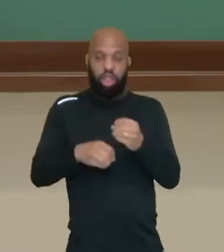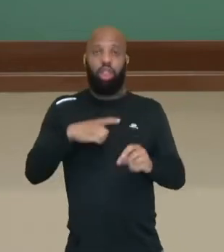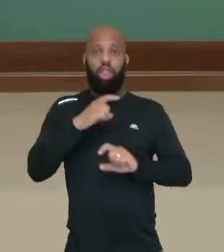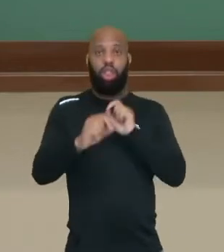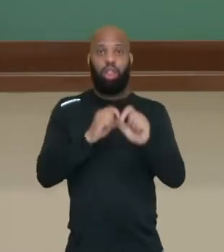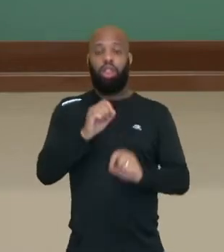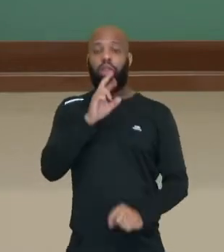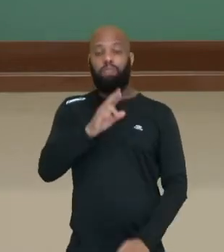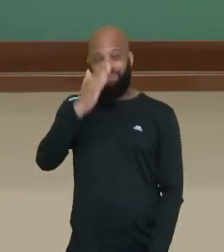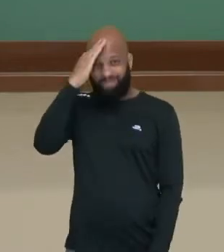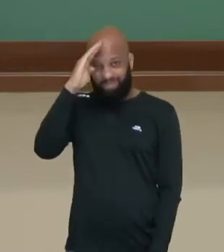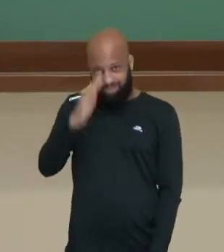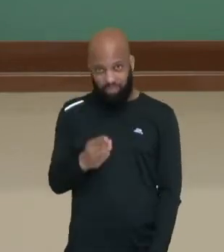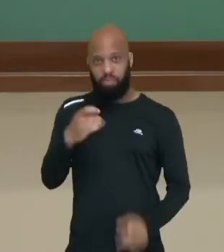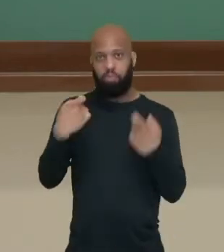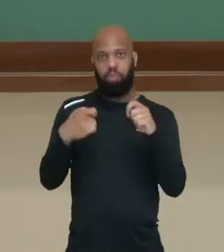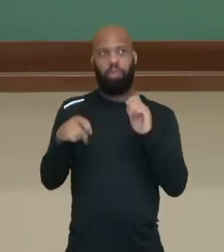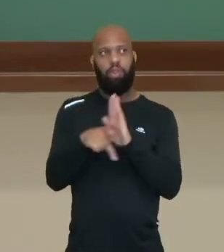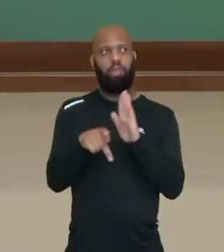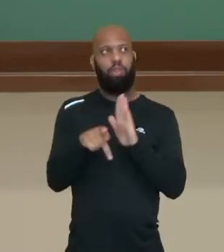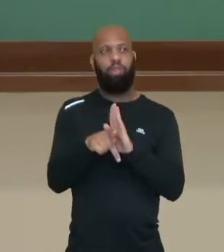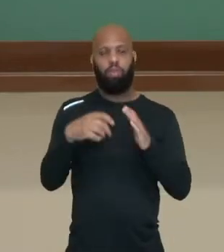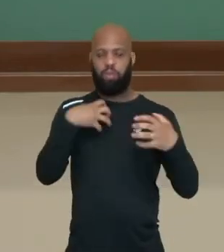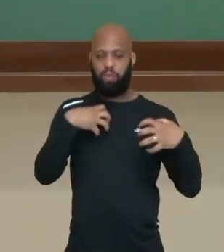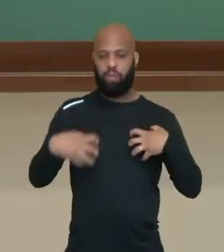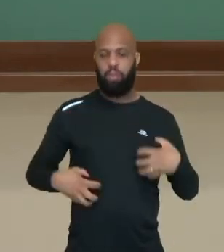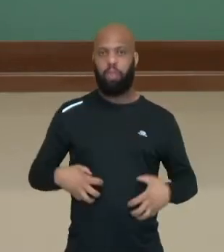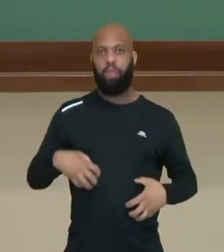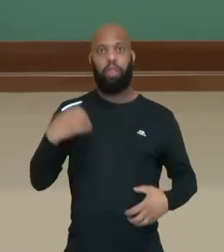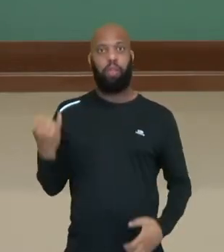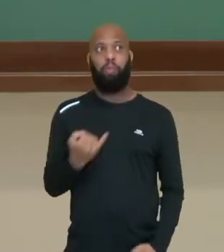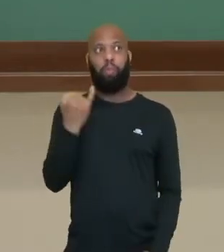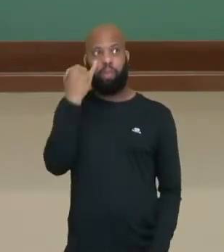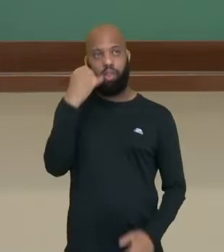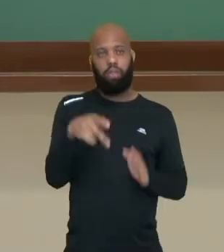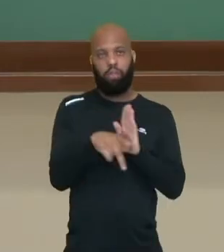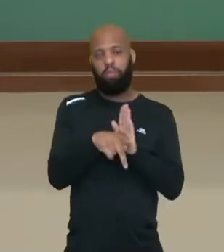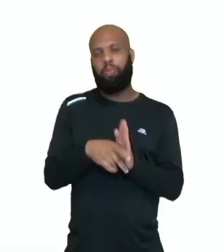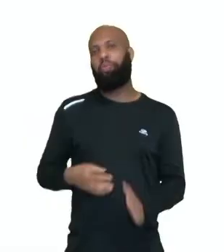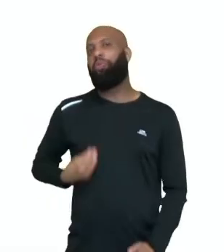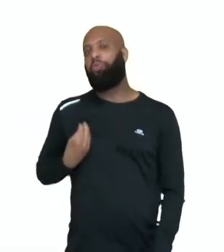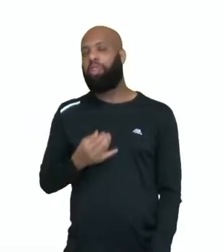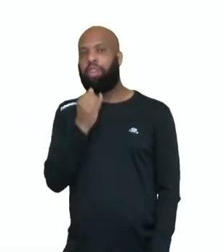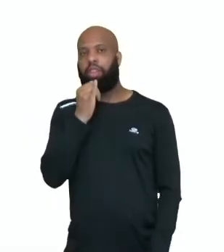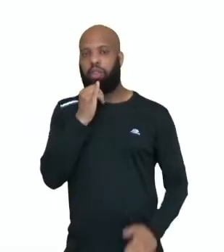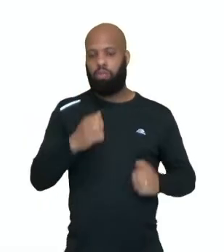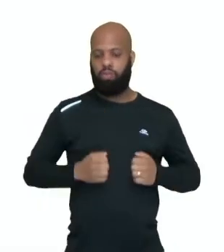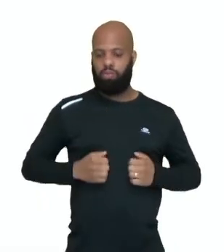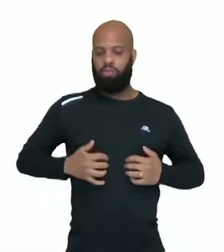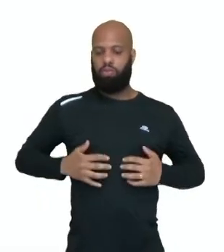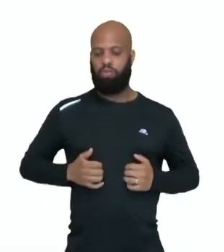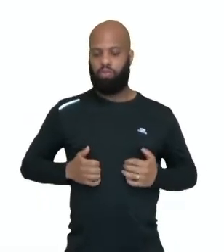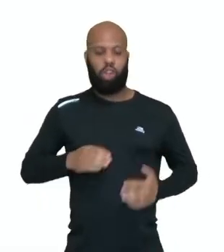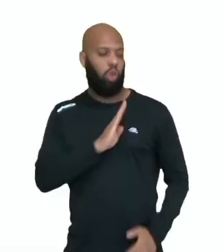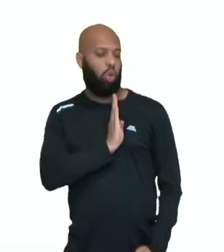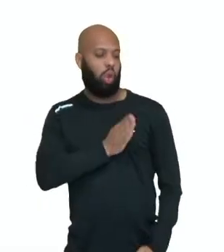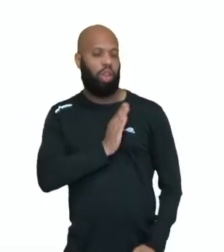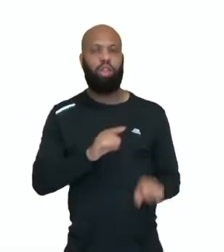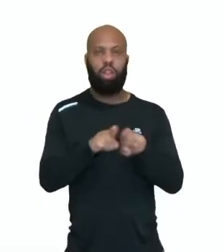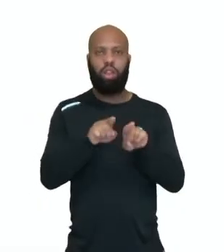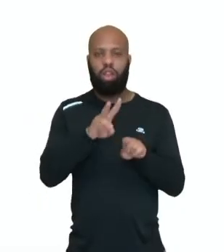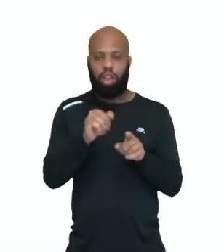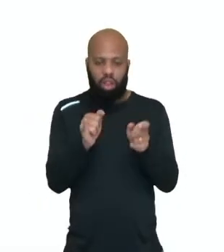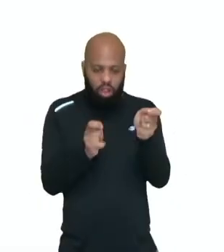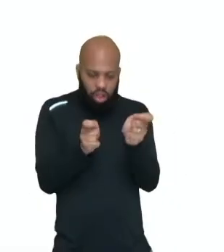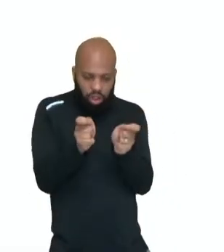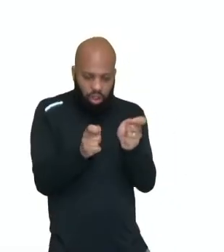respostas automáticas, né, dos órgãos vitais. Então, os pulmões, né, o coração, então ele vai controlar, né, os